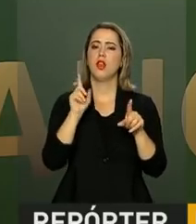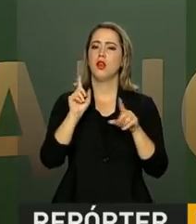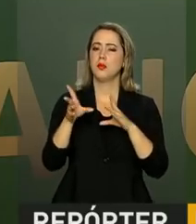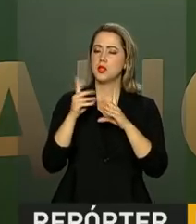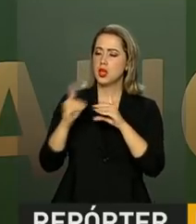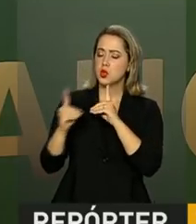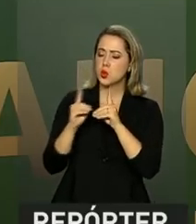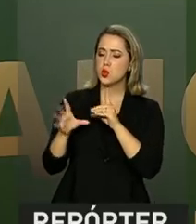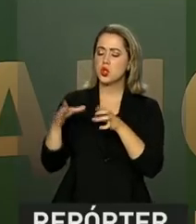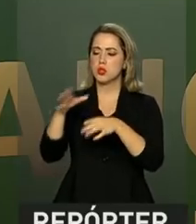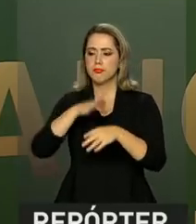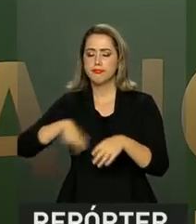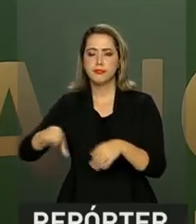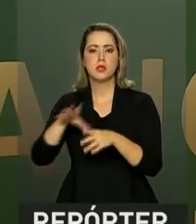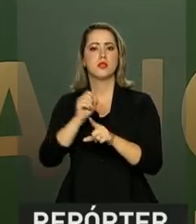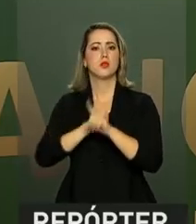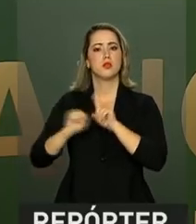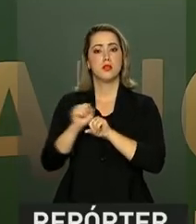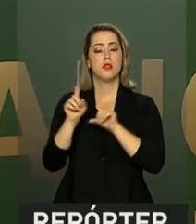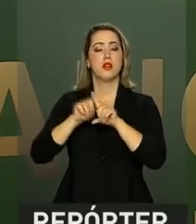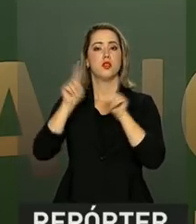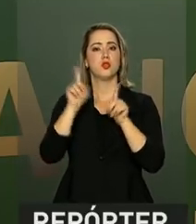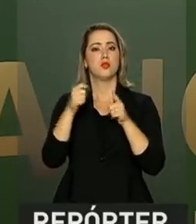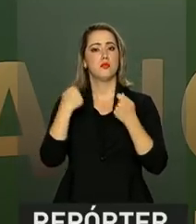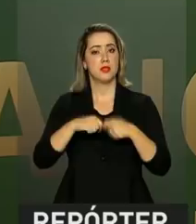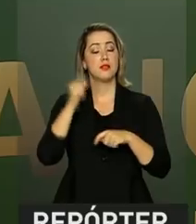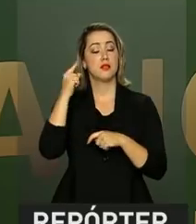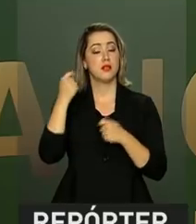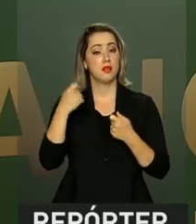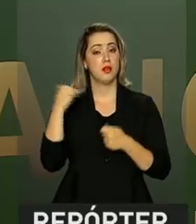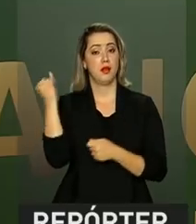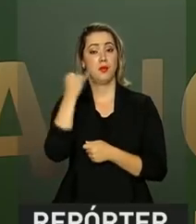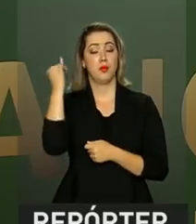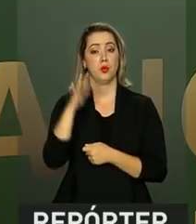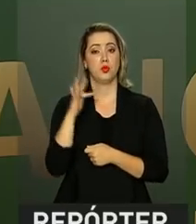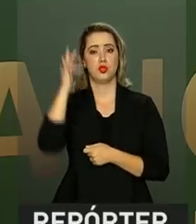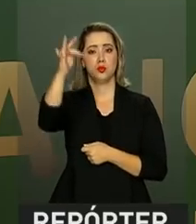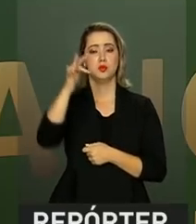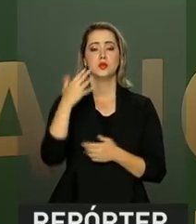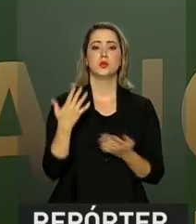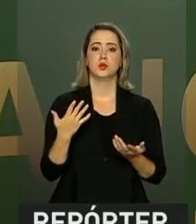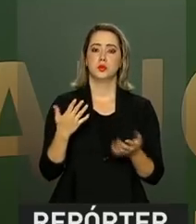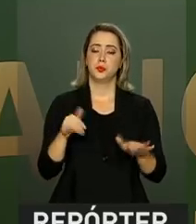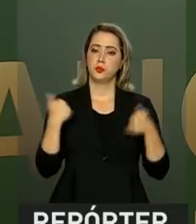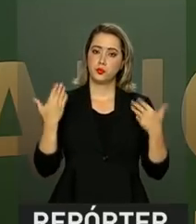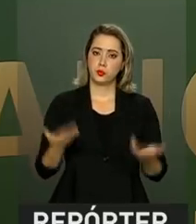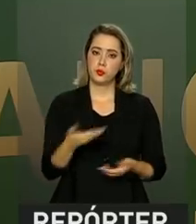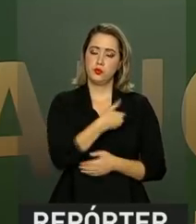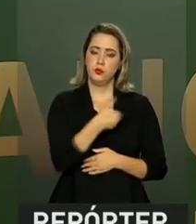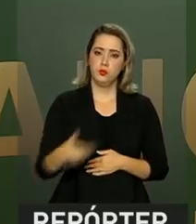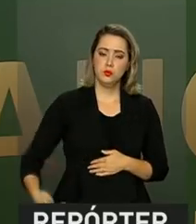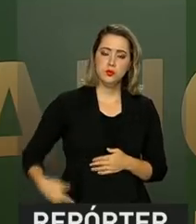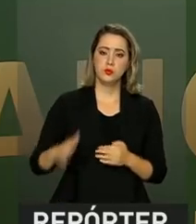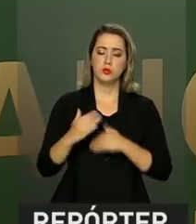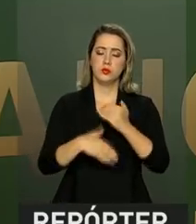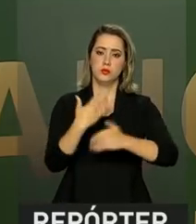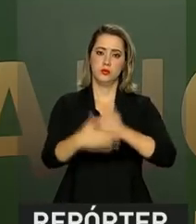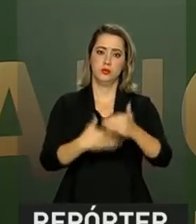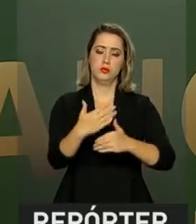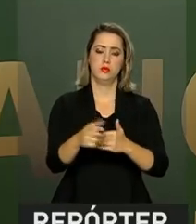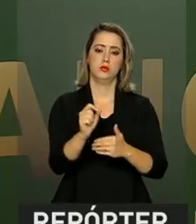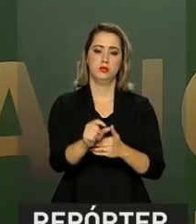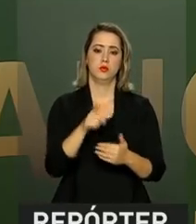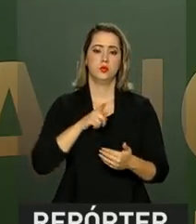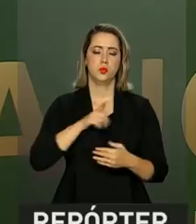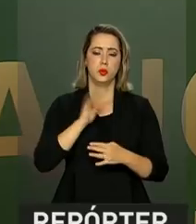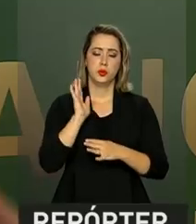polêmicos, mas que são fundamentais para o futuro da nação. Então, o governo avança,